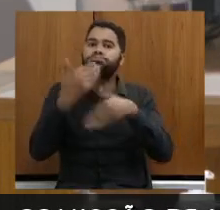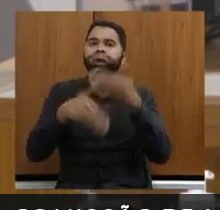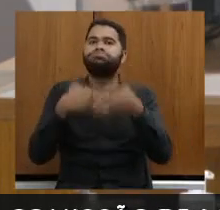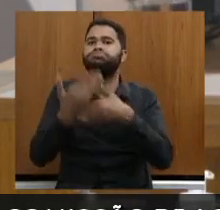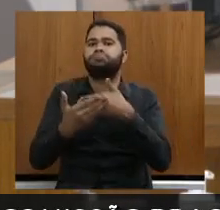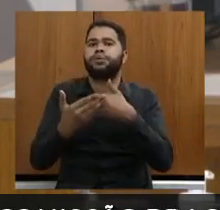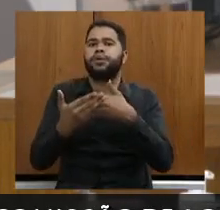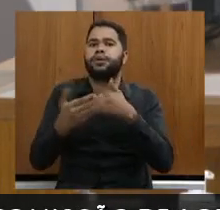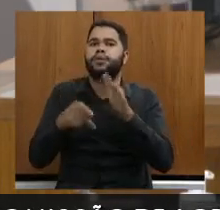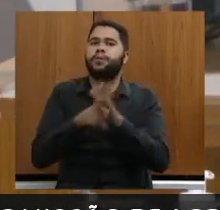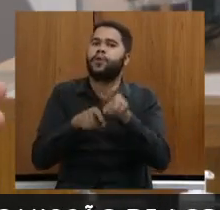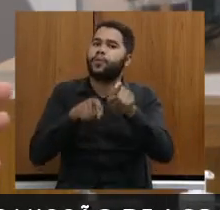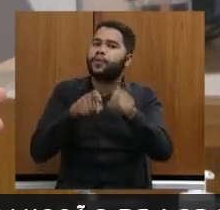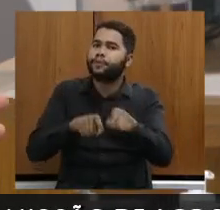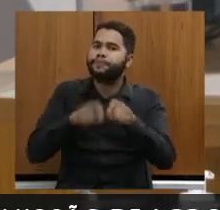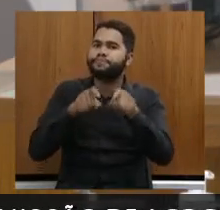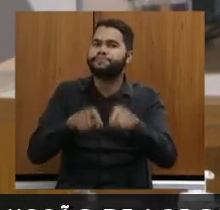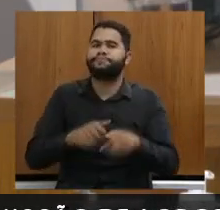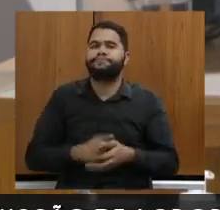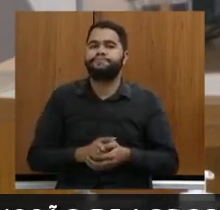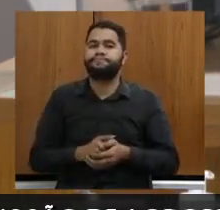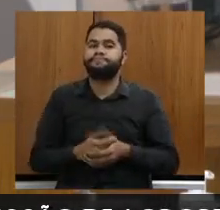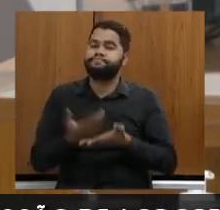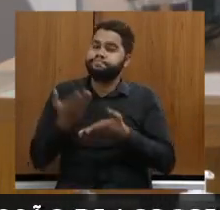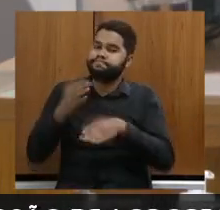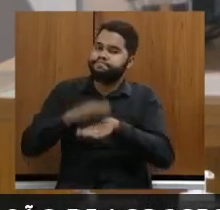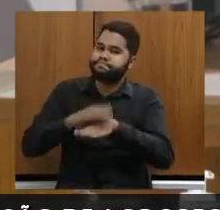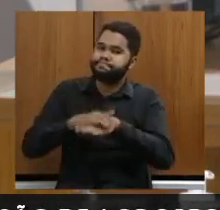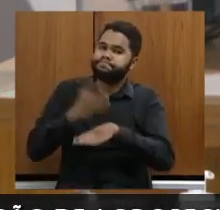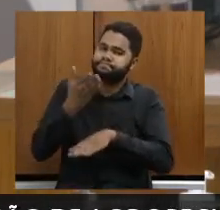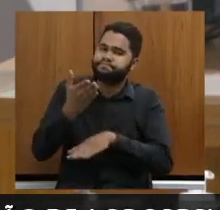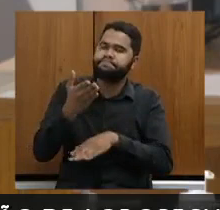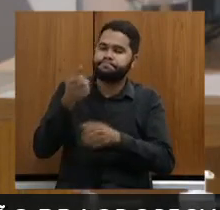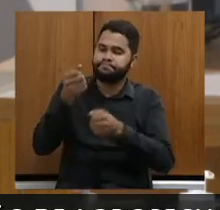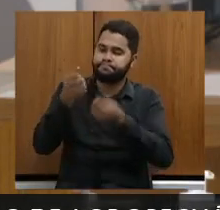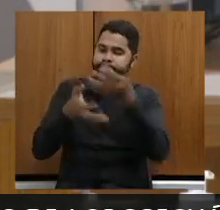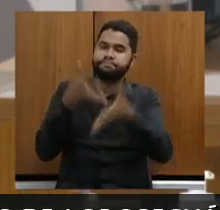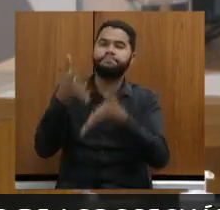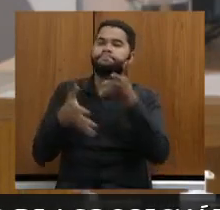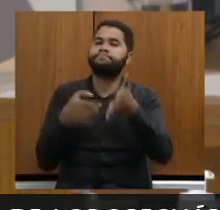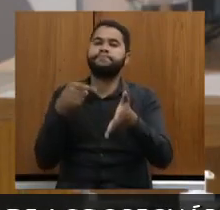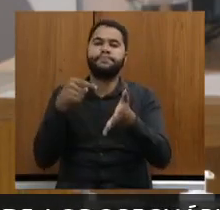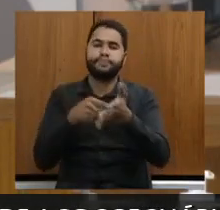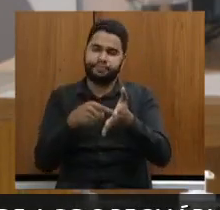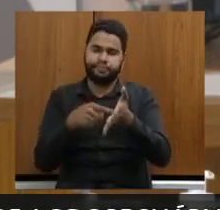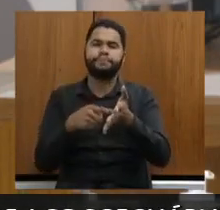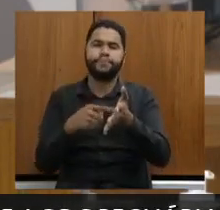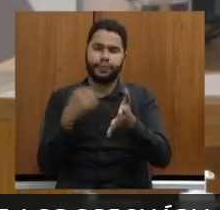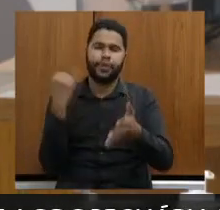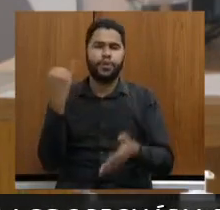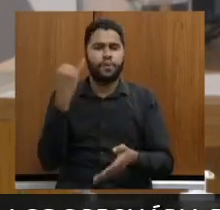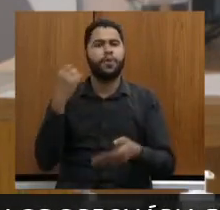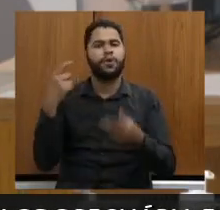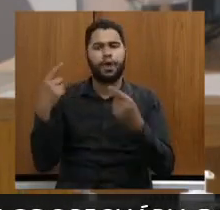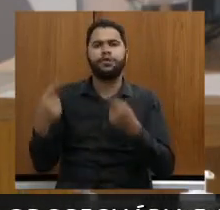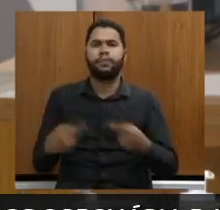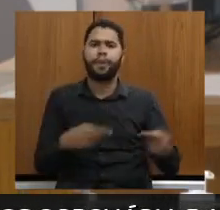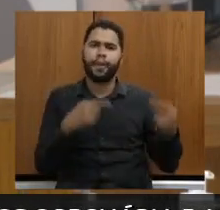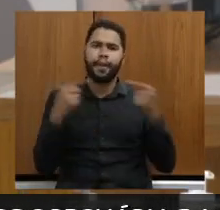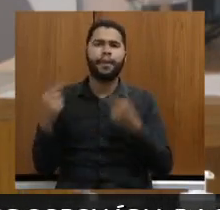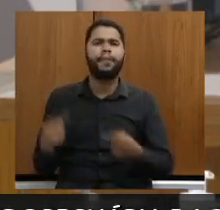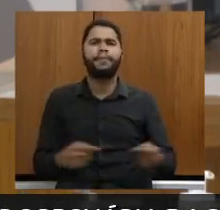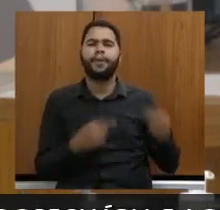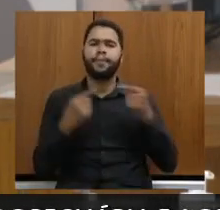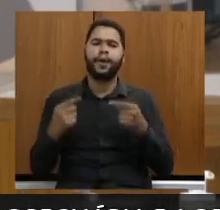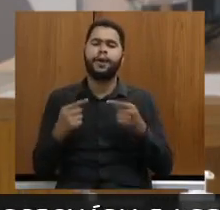o desenvolvimento da Agricultura então deixo com a senhora Consegui nada aí essa fala de que é importante discutir